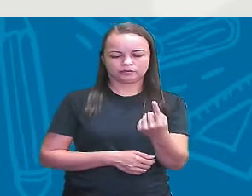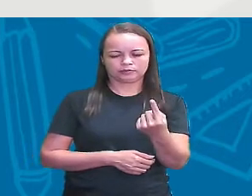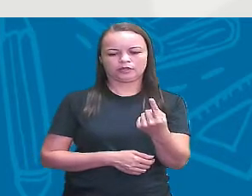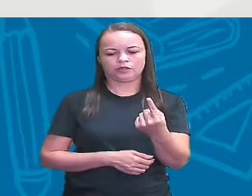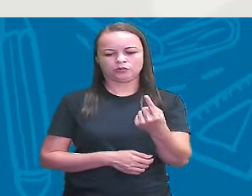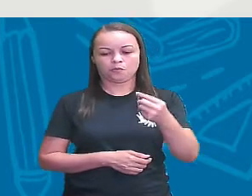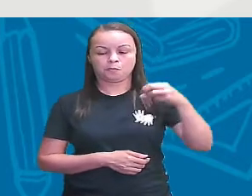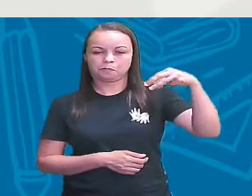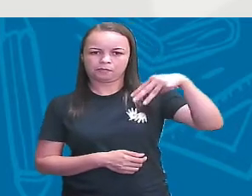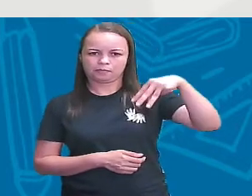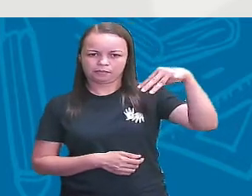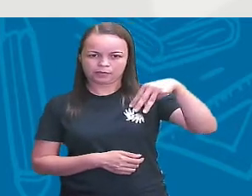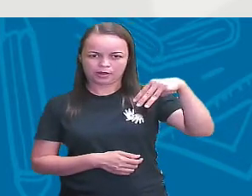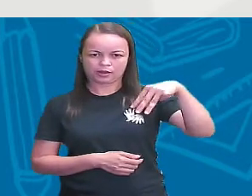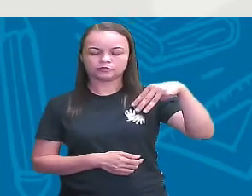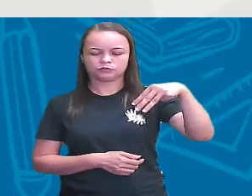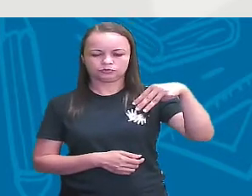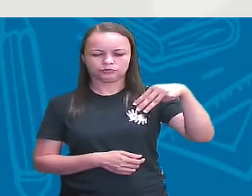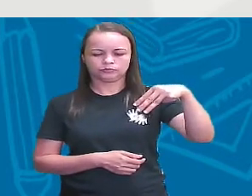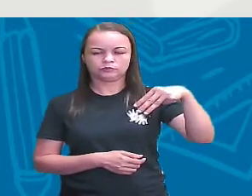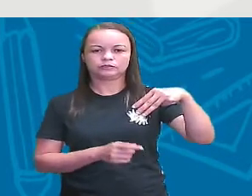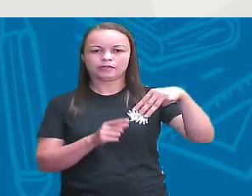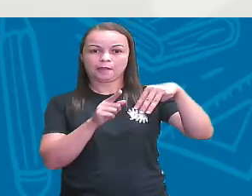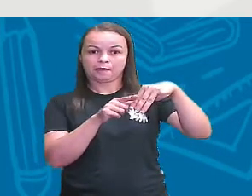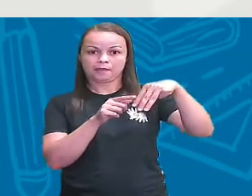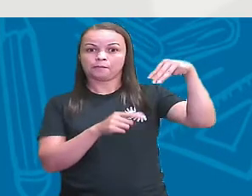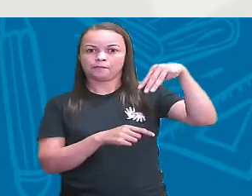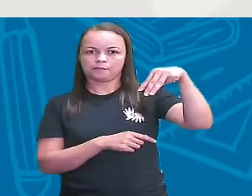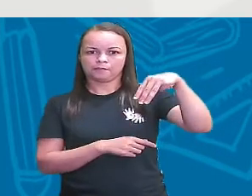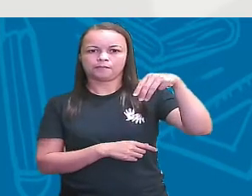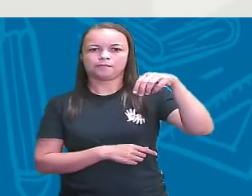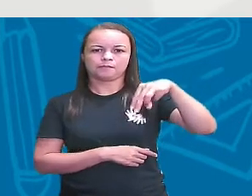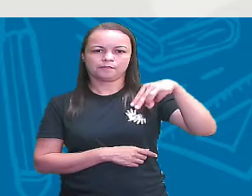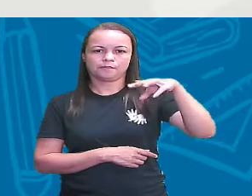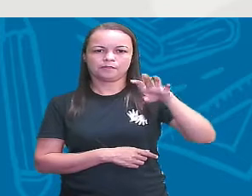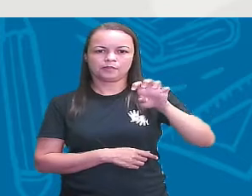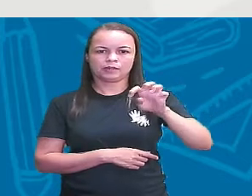4,81 metros. Ele me deu em metros.